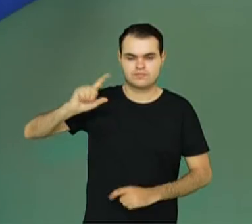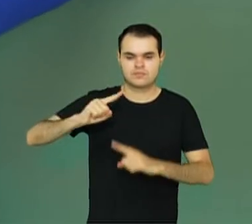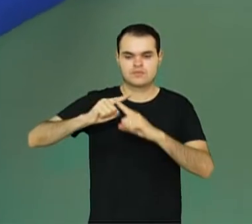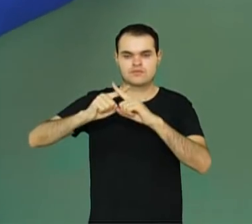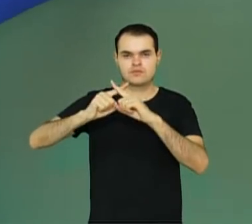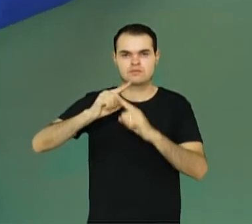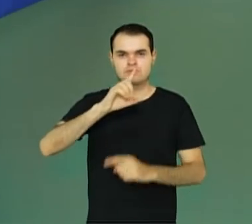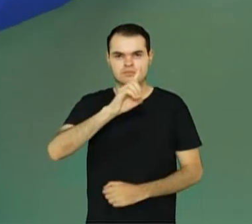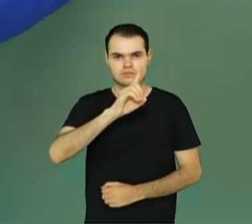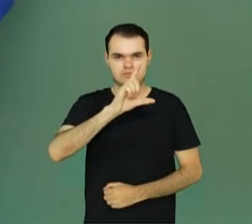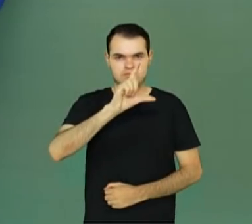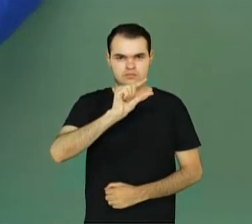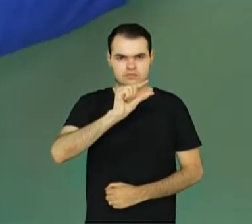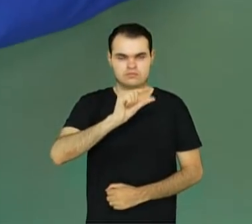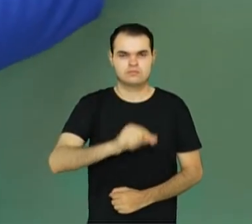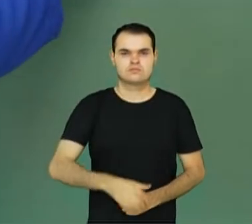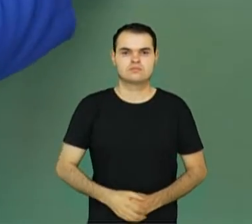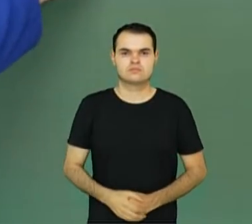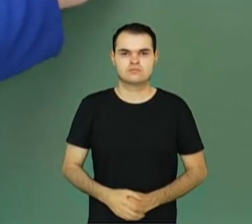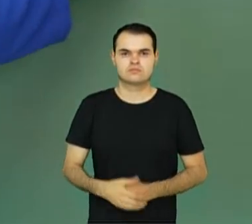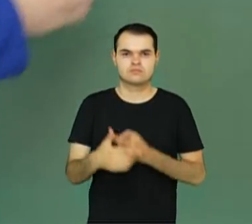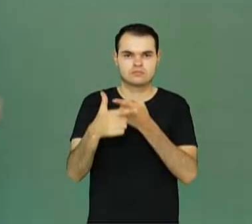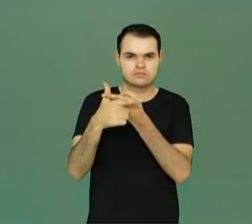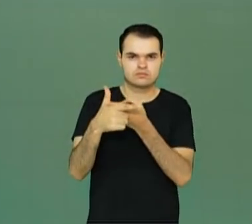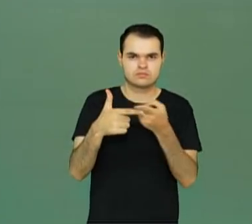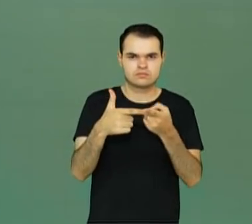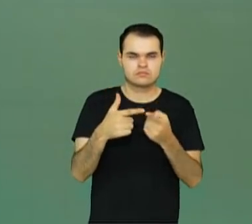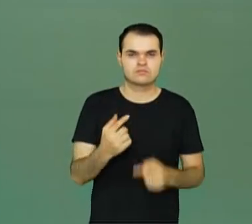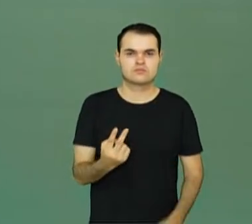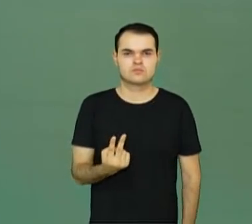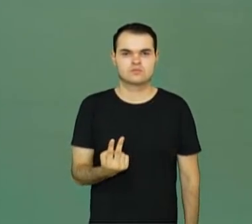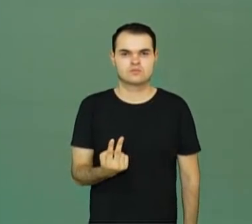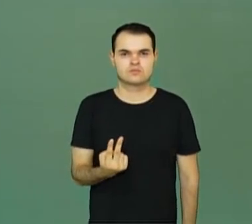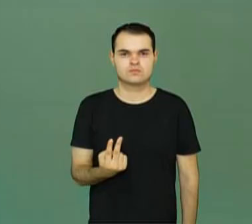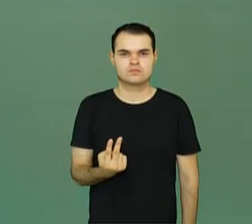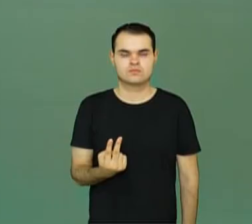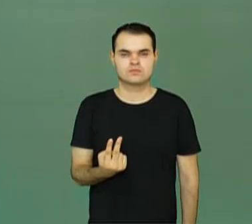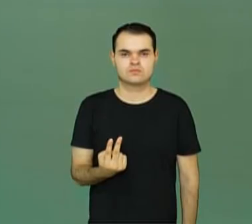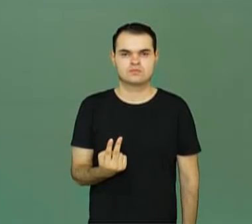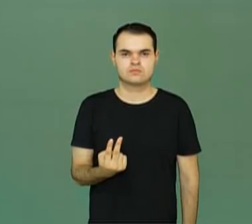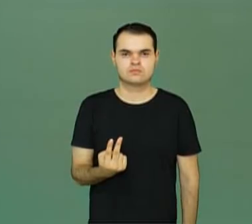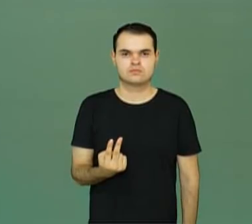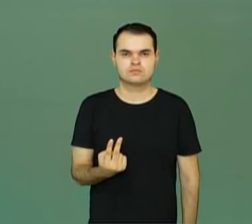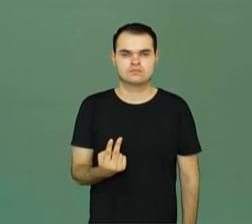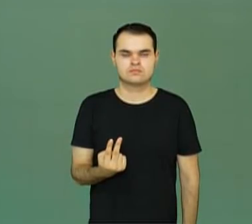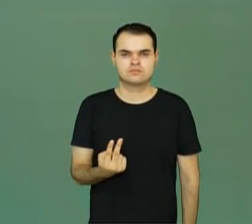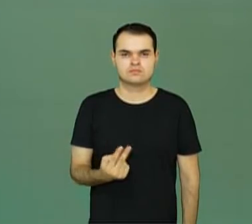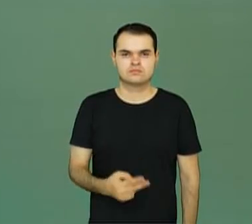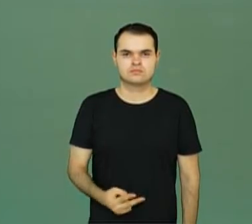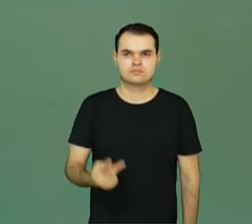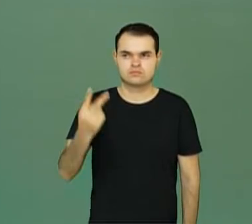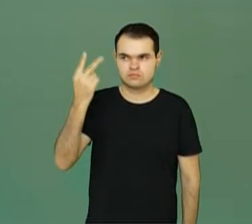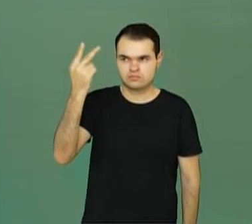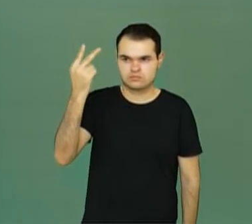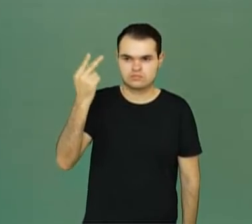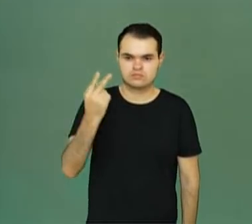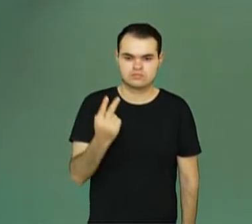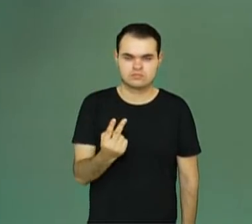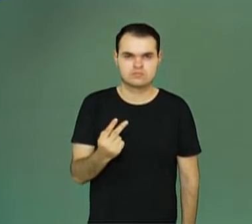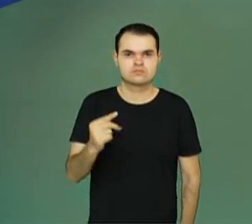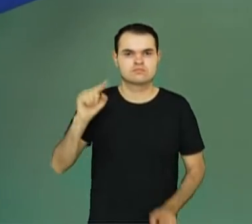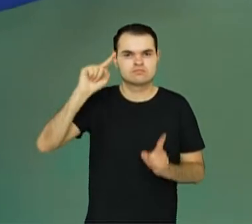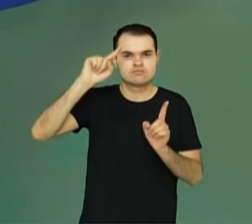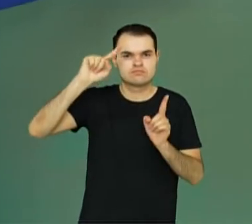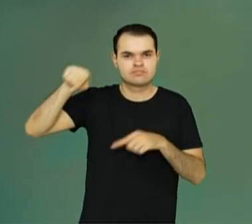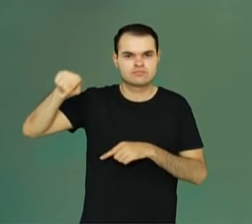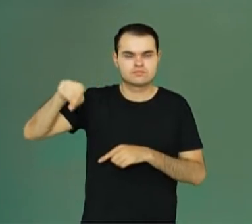vezes a diagonal menor dividido por 2. Esse 2 de cima com aquele 2 de baixo eu posso simplificar. Ó,